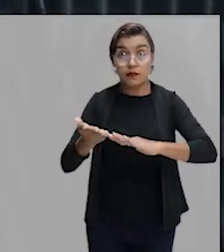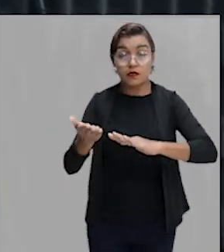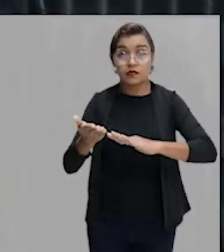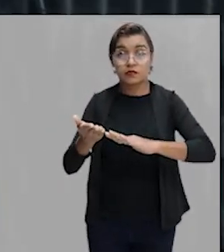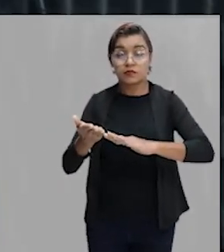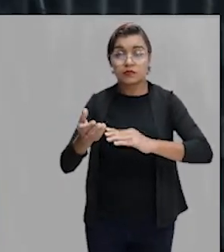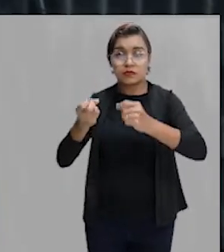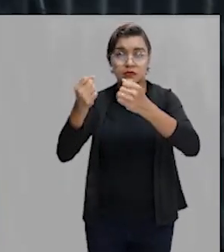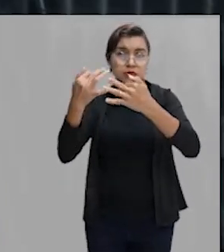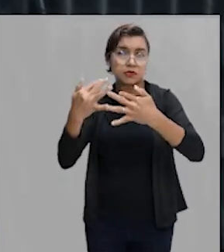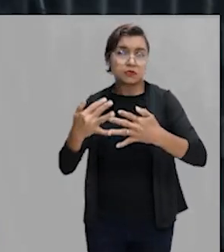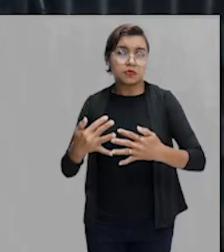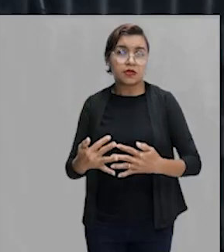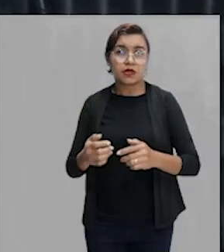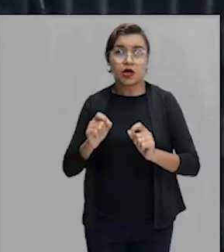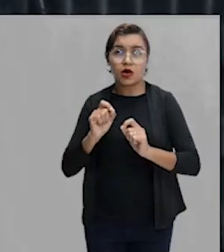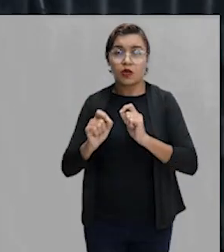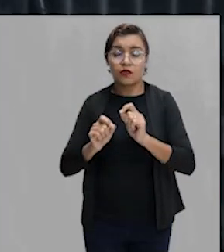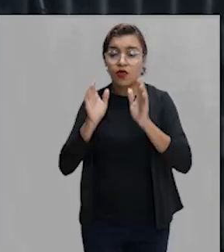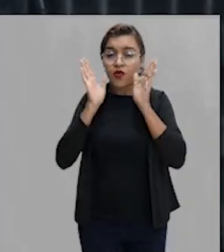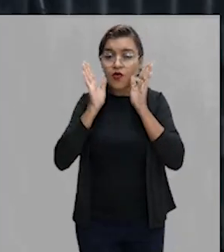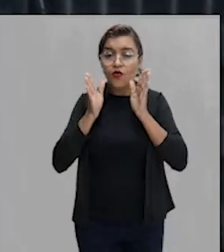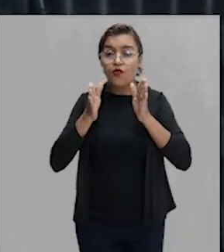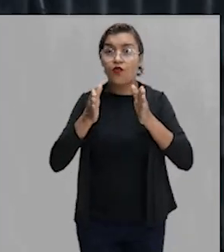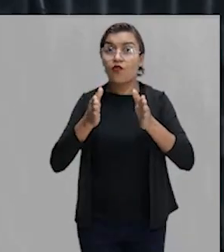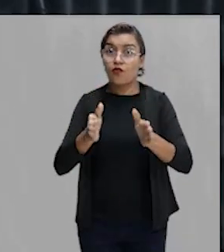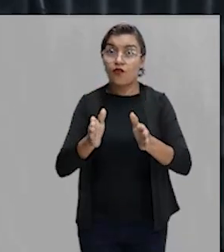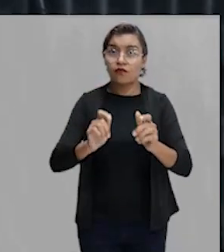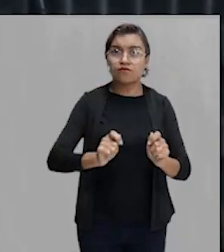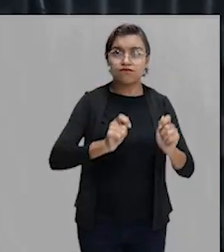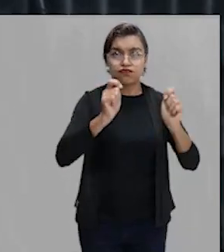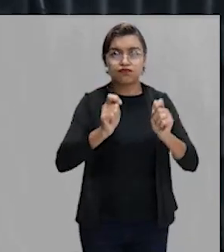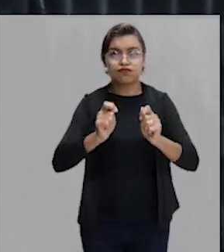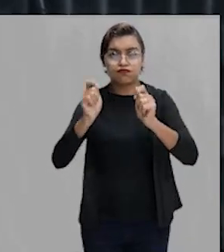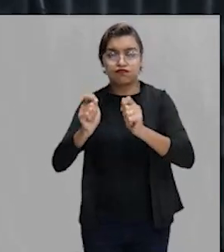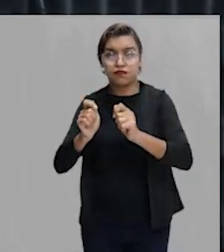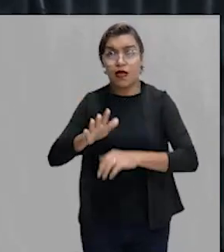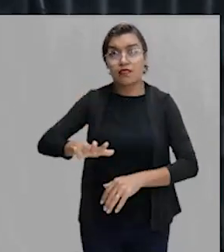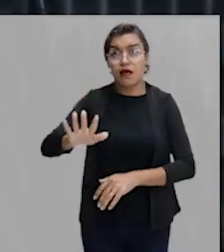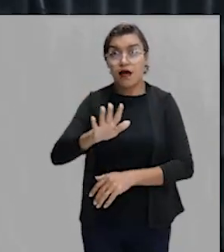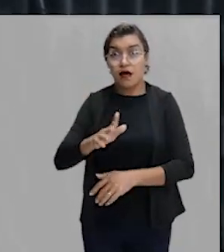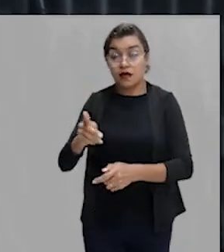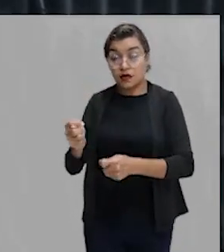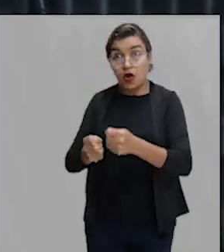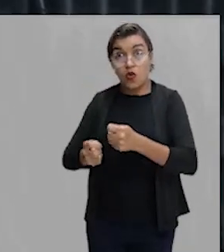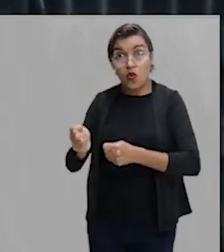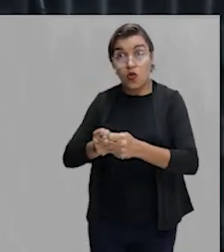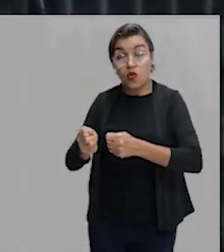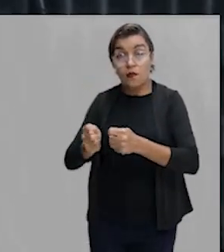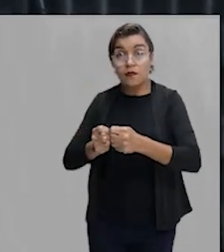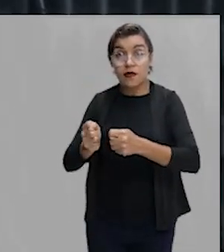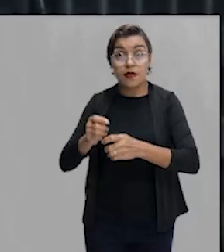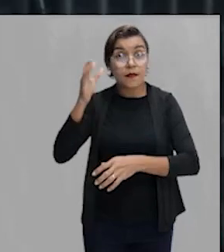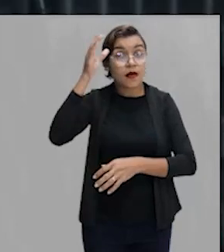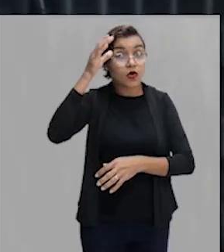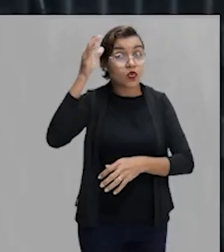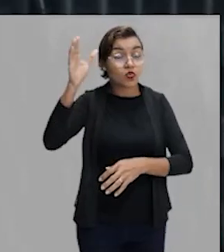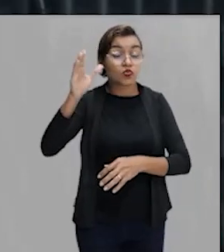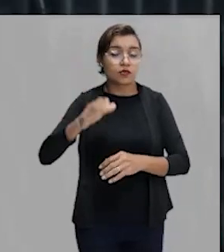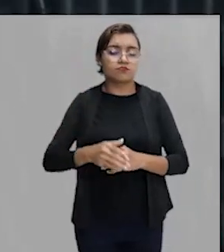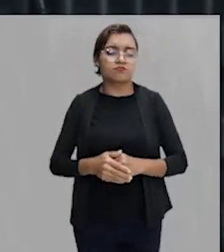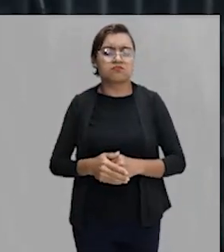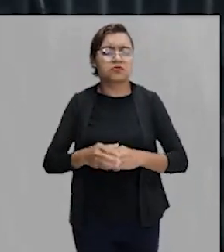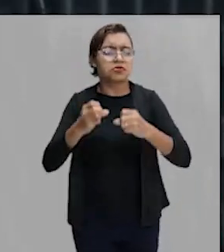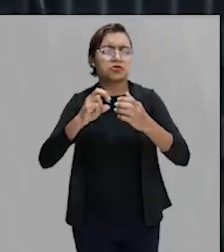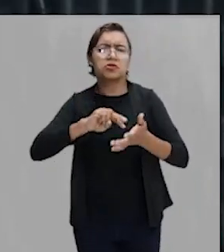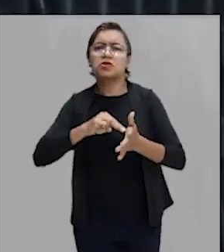redirecionam o centro das demandas dos movimentos da economia para a cultura. Professor, o que isso quer dizer?